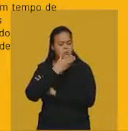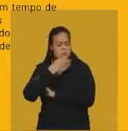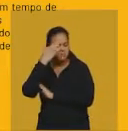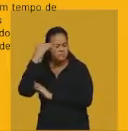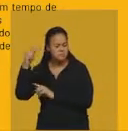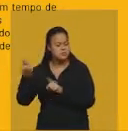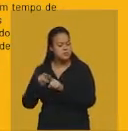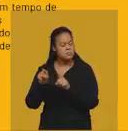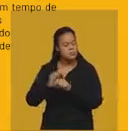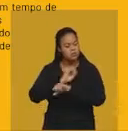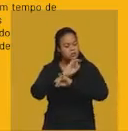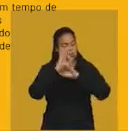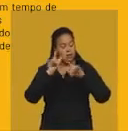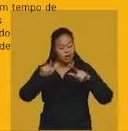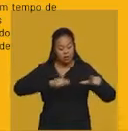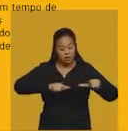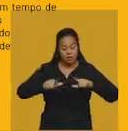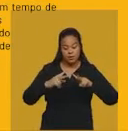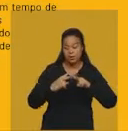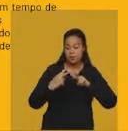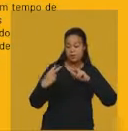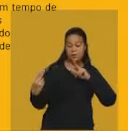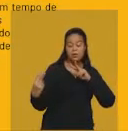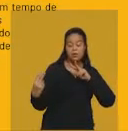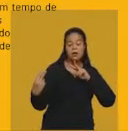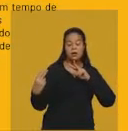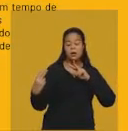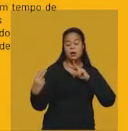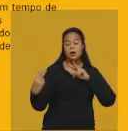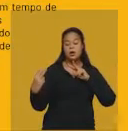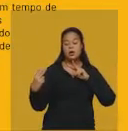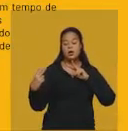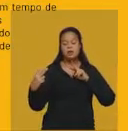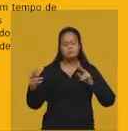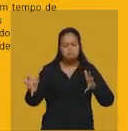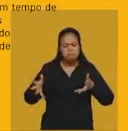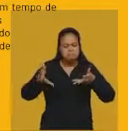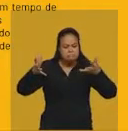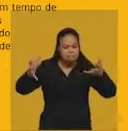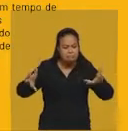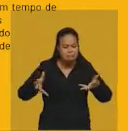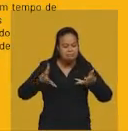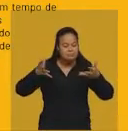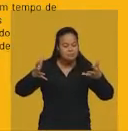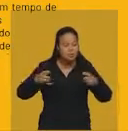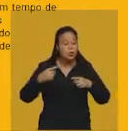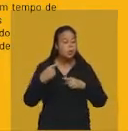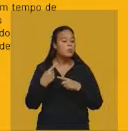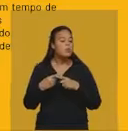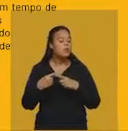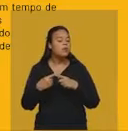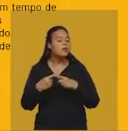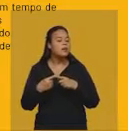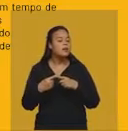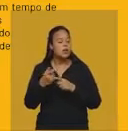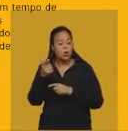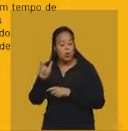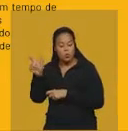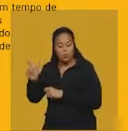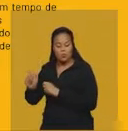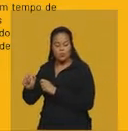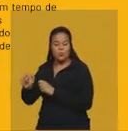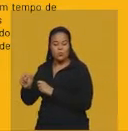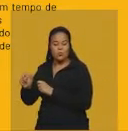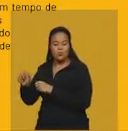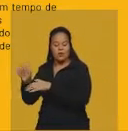clara. Os trabalhadores remotos são mais produtivos do que os colegas de escritório. O que não está totalmente claro